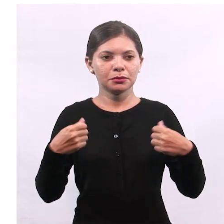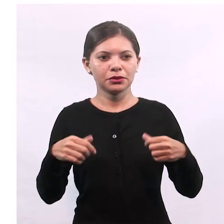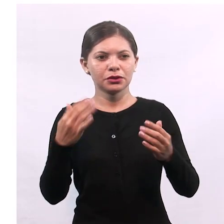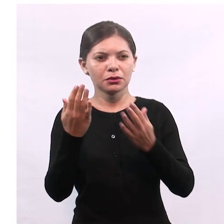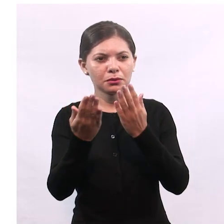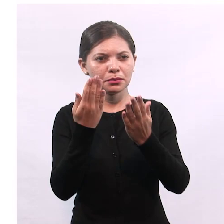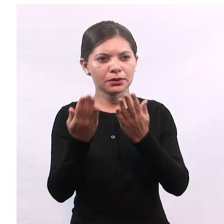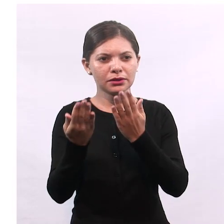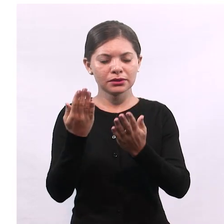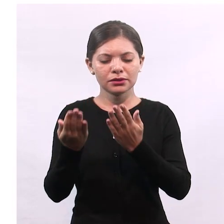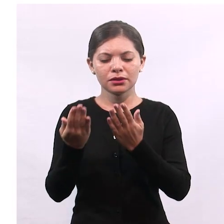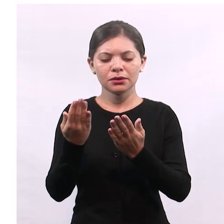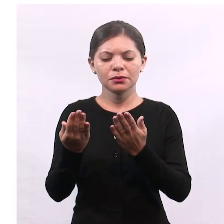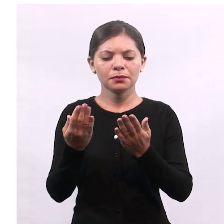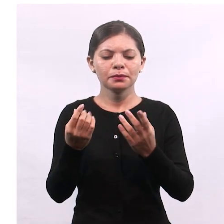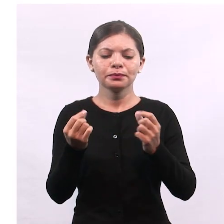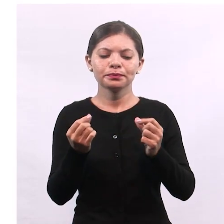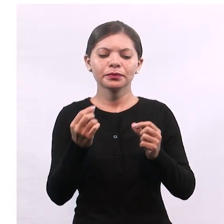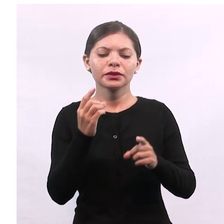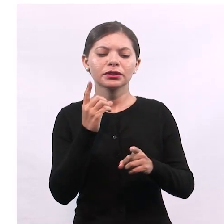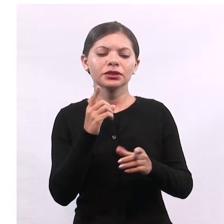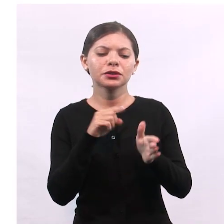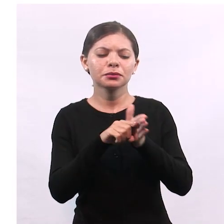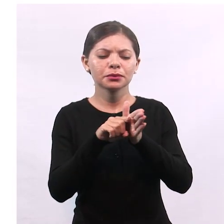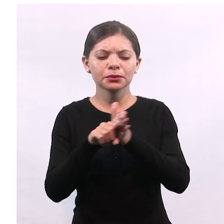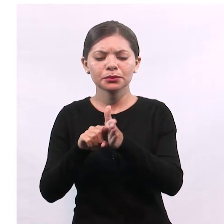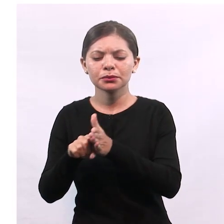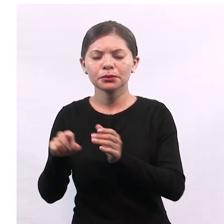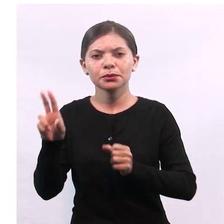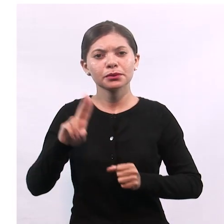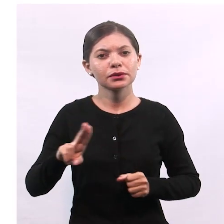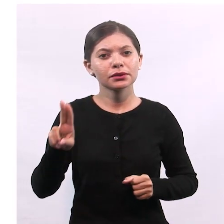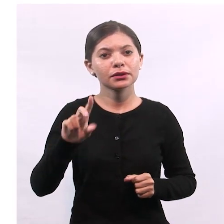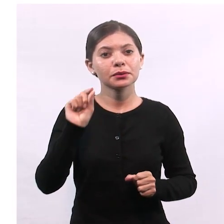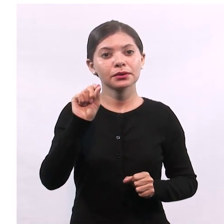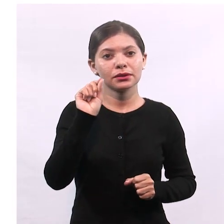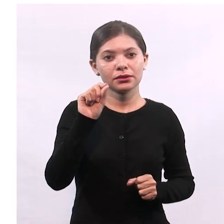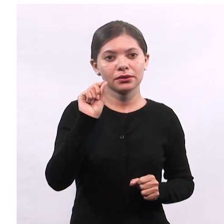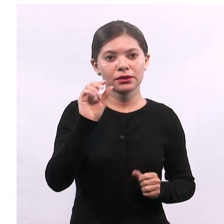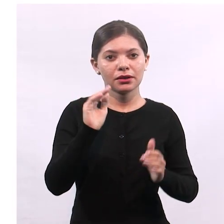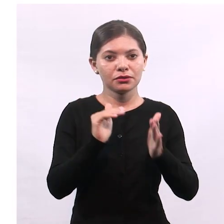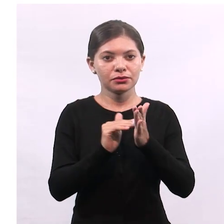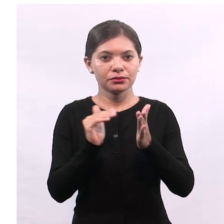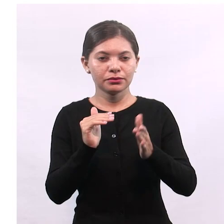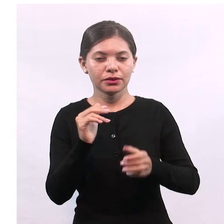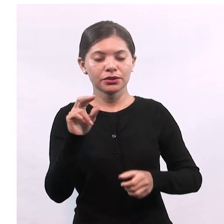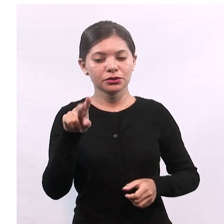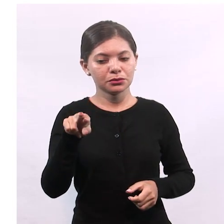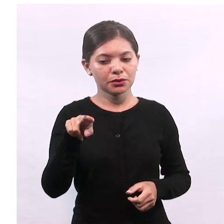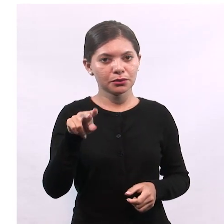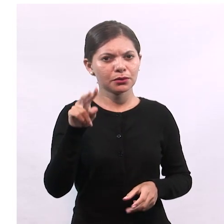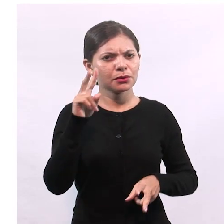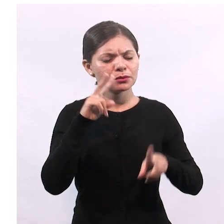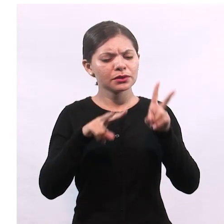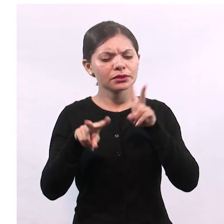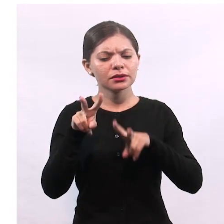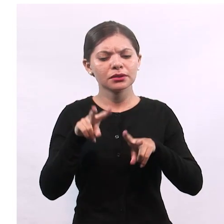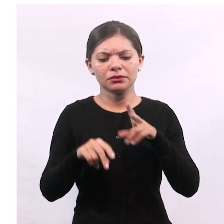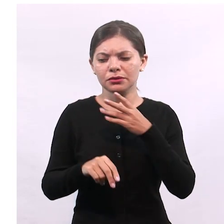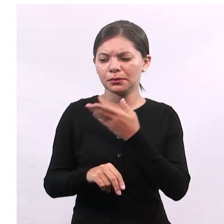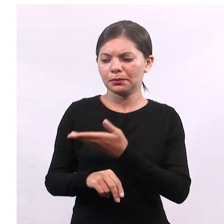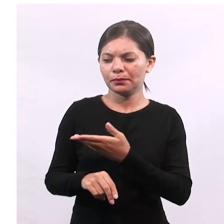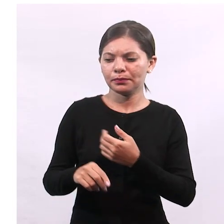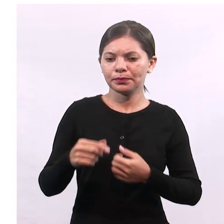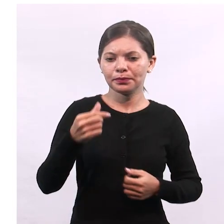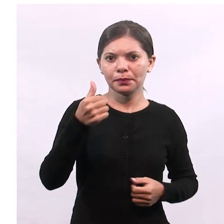geralmente a gente procura utilizar faixas de mesmo tamanho Observe que ele tá trabalhando de 10